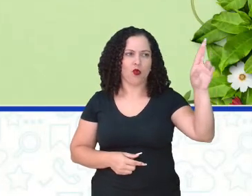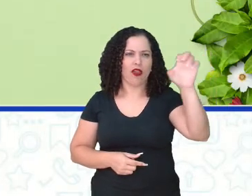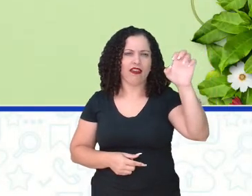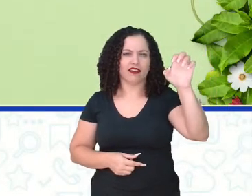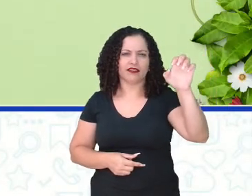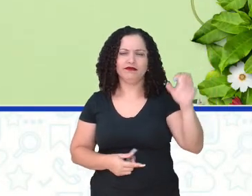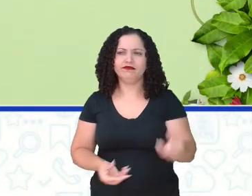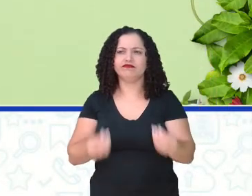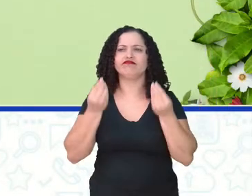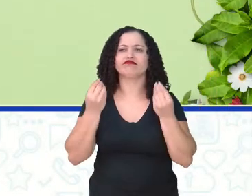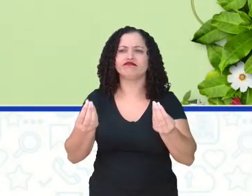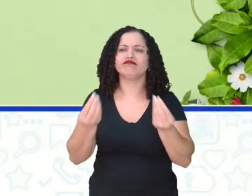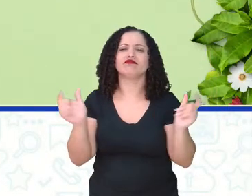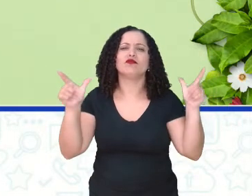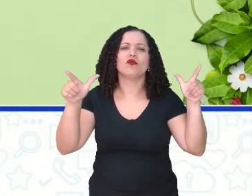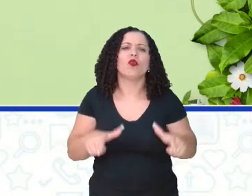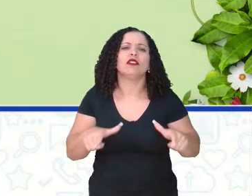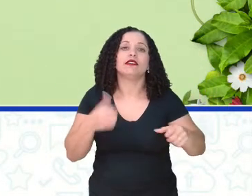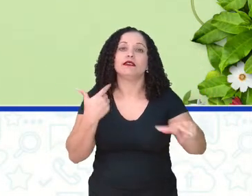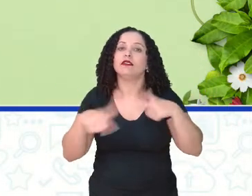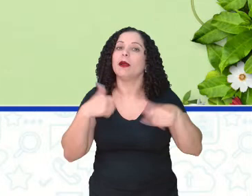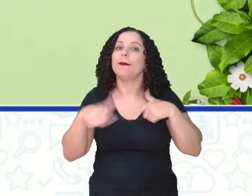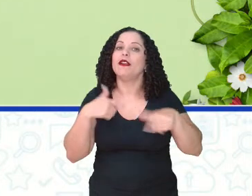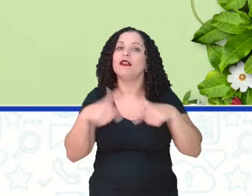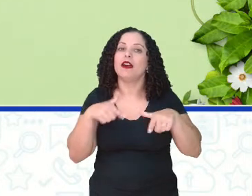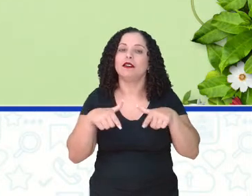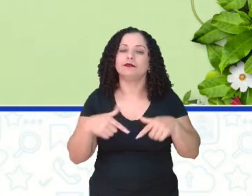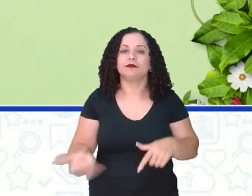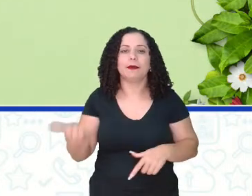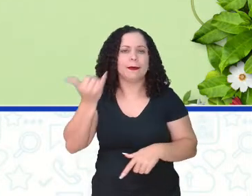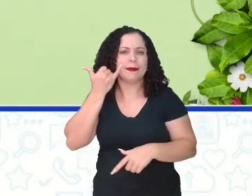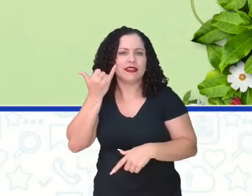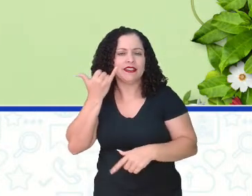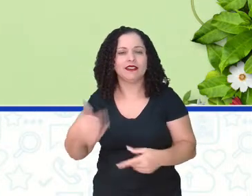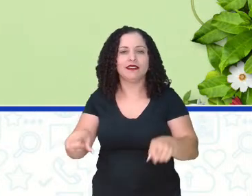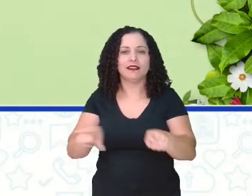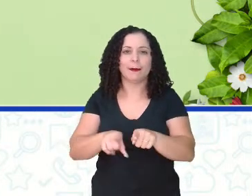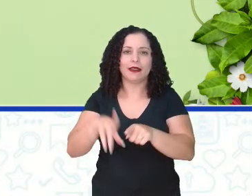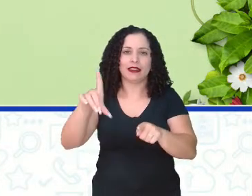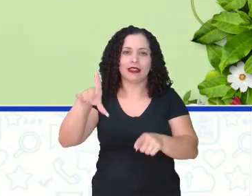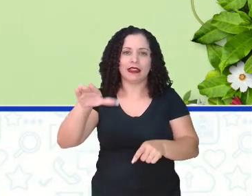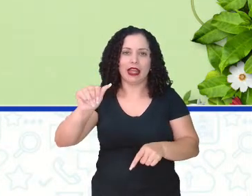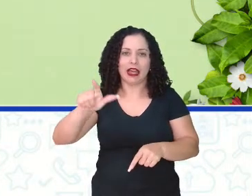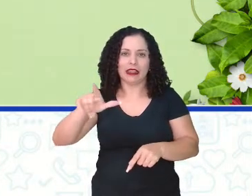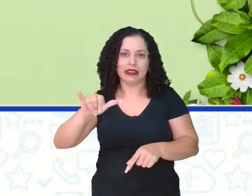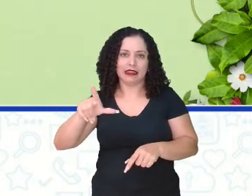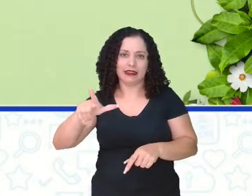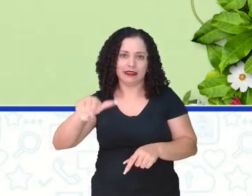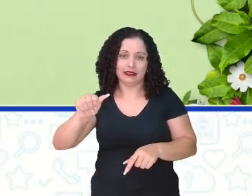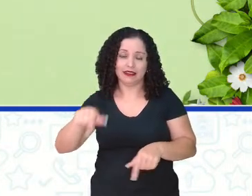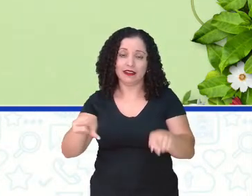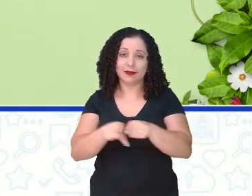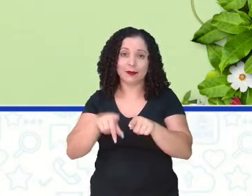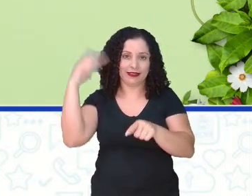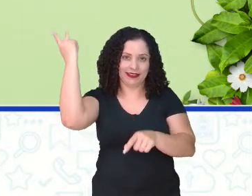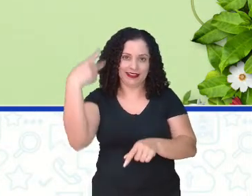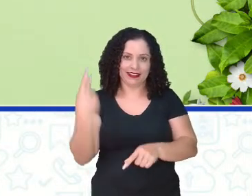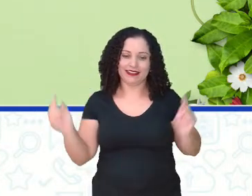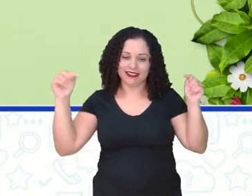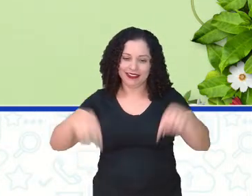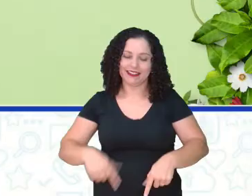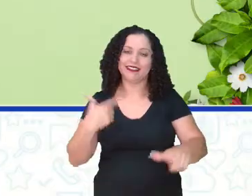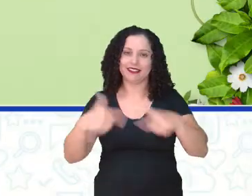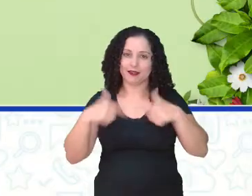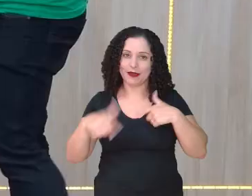eles trabalham? Eles quem? Billy, Dalila e Kézia, eles trabalham aqui no Educar Recife, tá